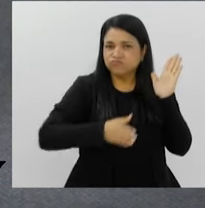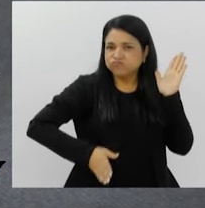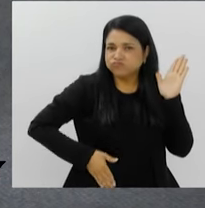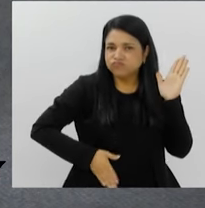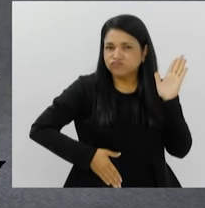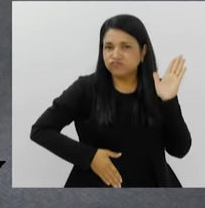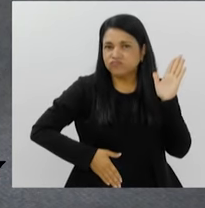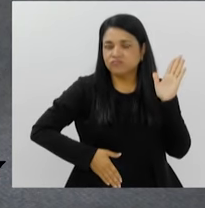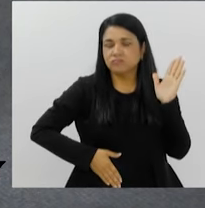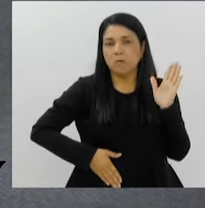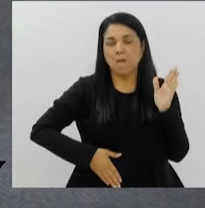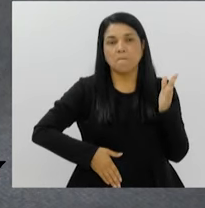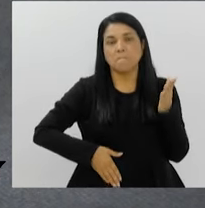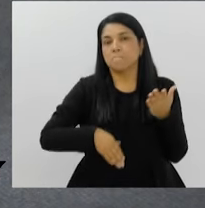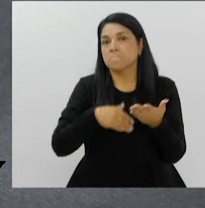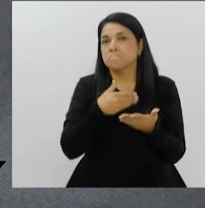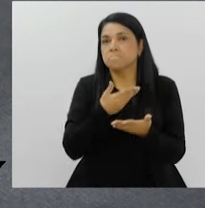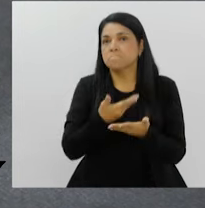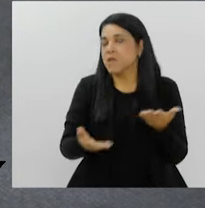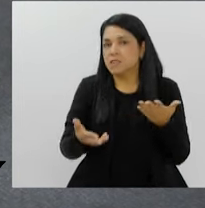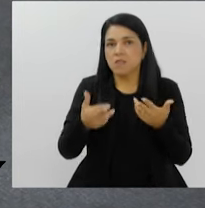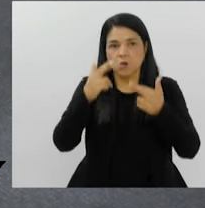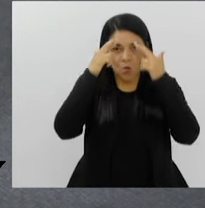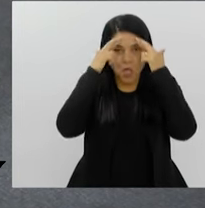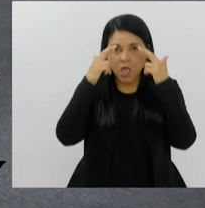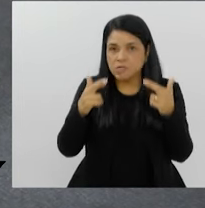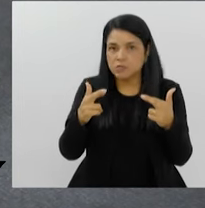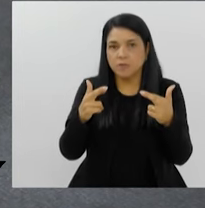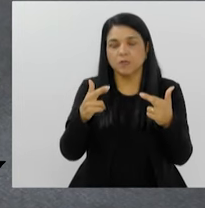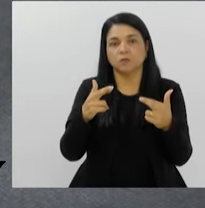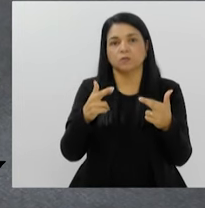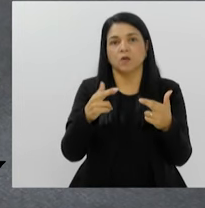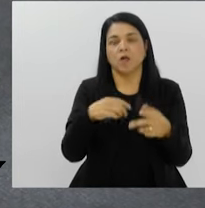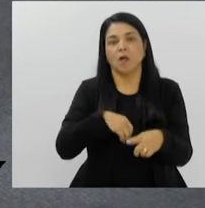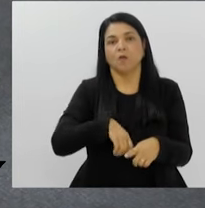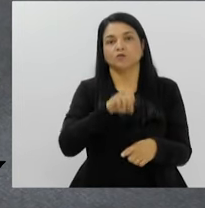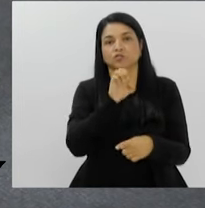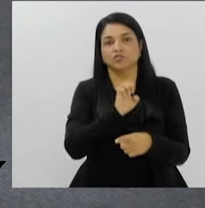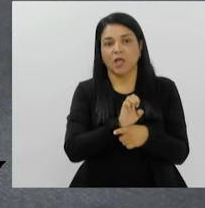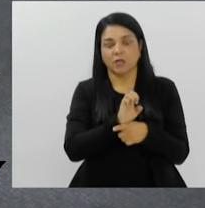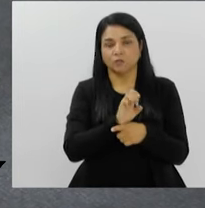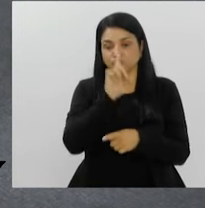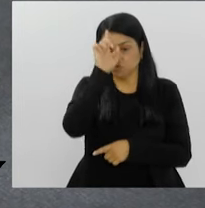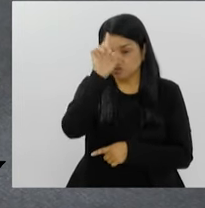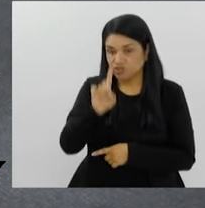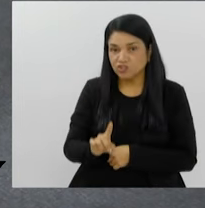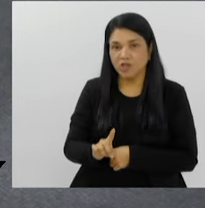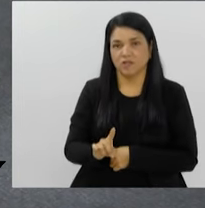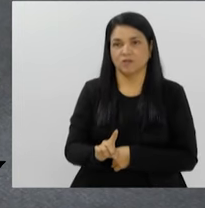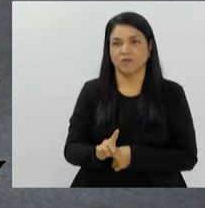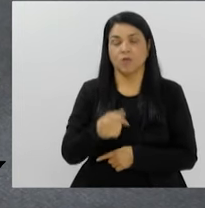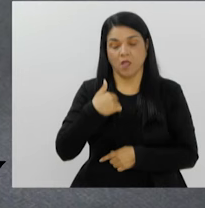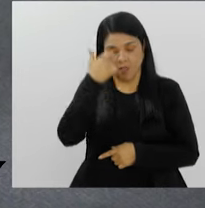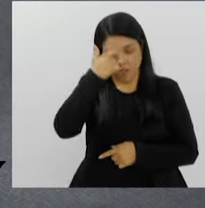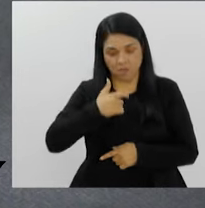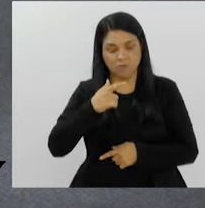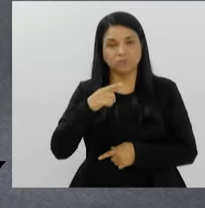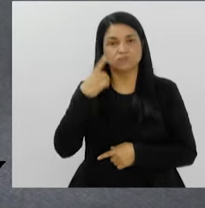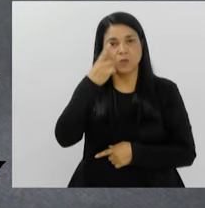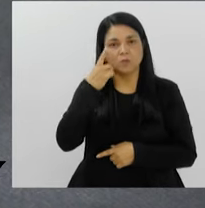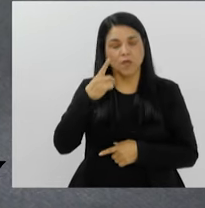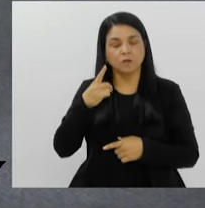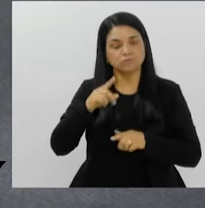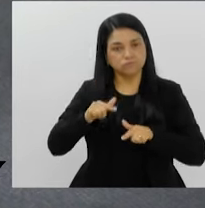perderam a noção e o respeito ao Estado de Direito. Então, eu que sou um parlamentar atuante aqui na questão da